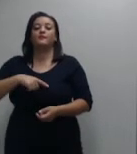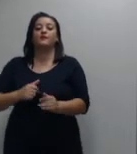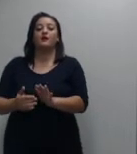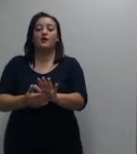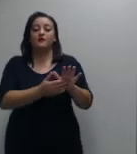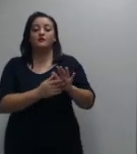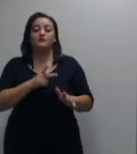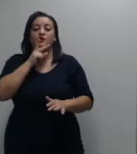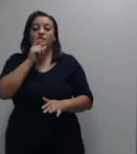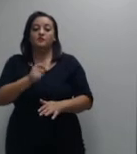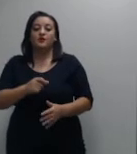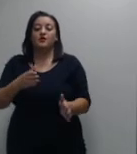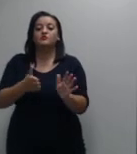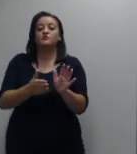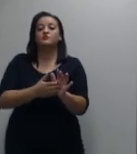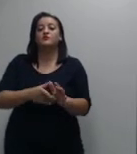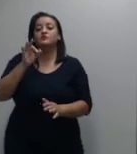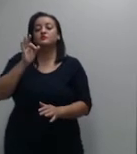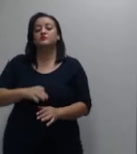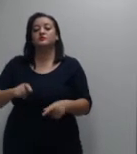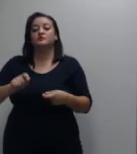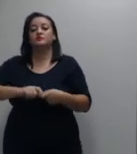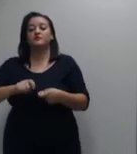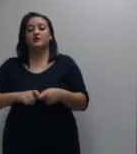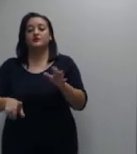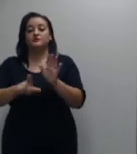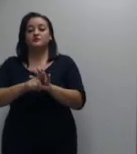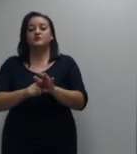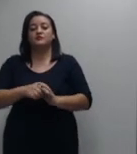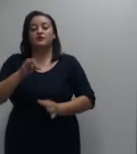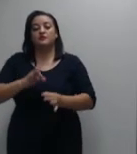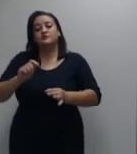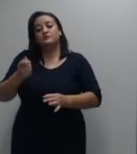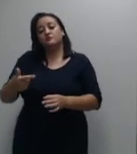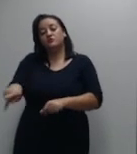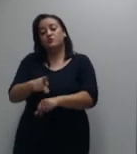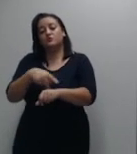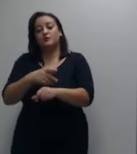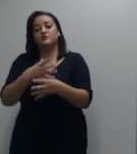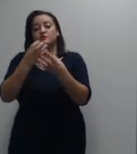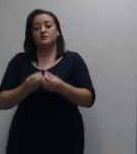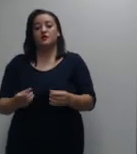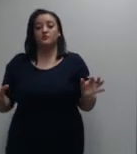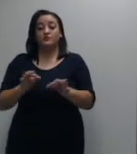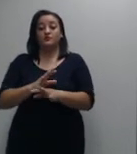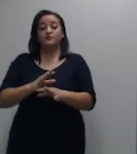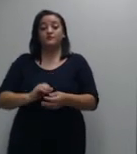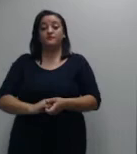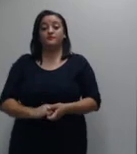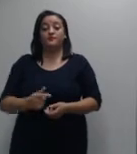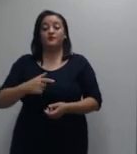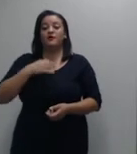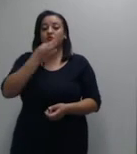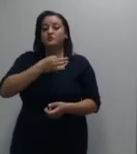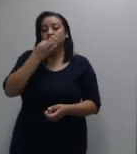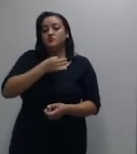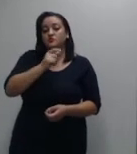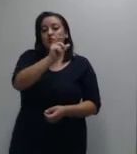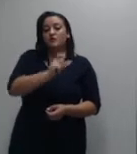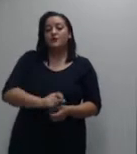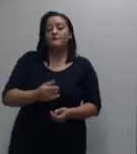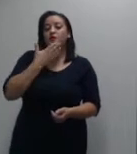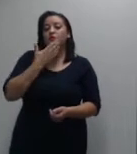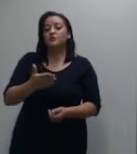Ficou comprovado o requisito de eficácia e efetividade da sentença estrangeira o fim sustenta o requerido na petição